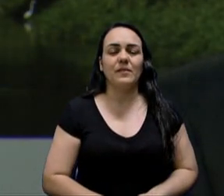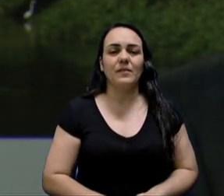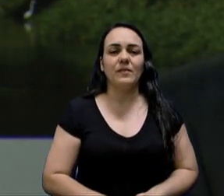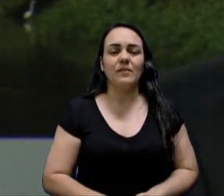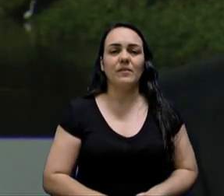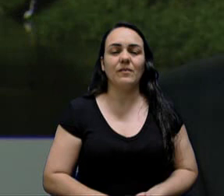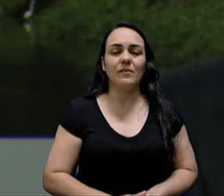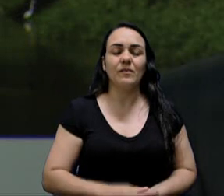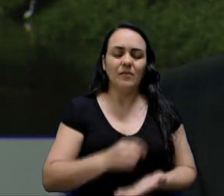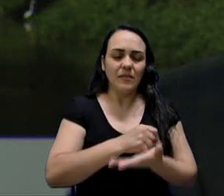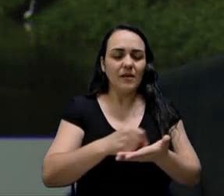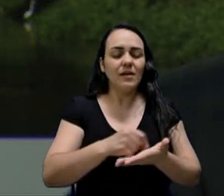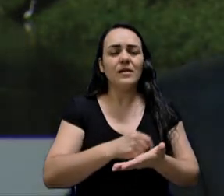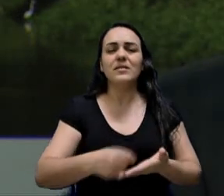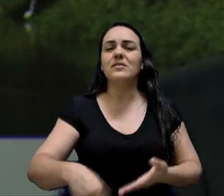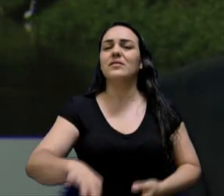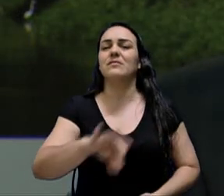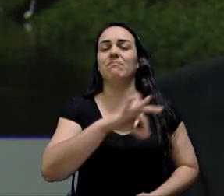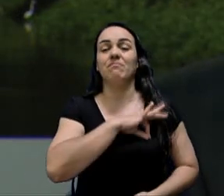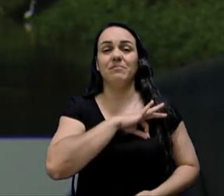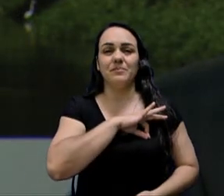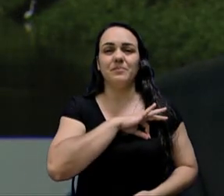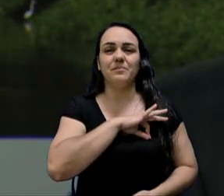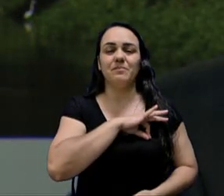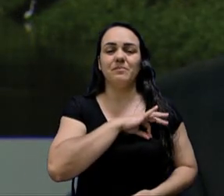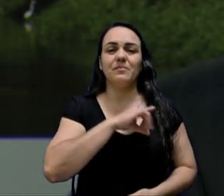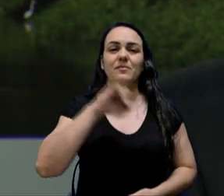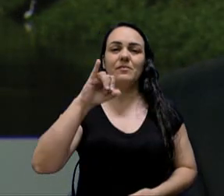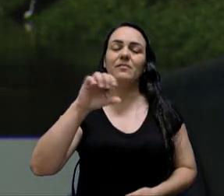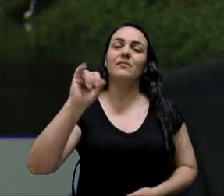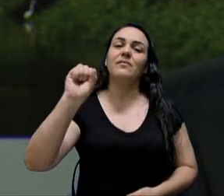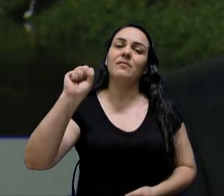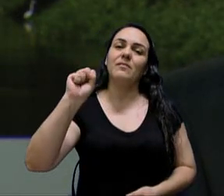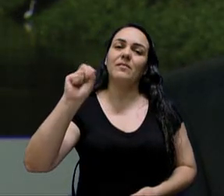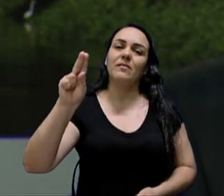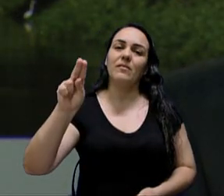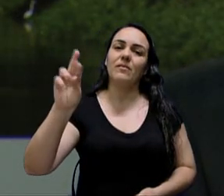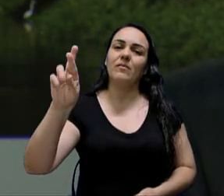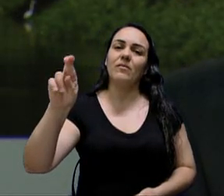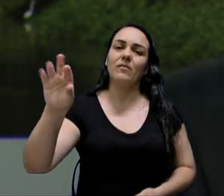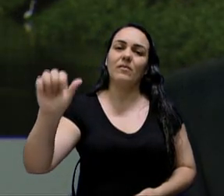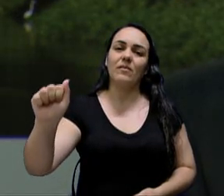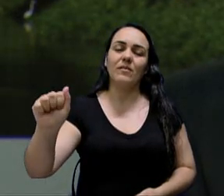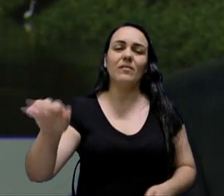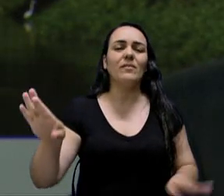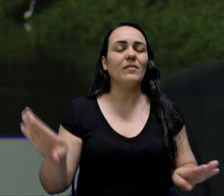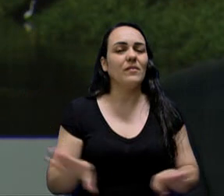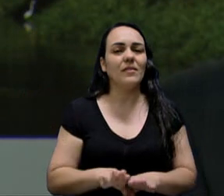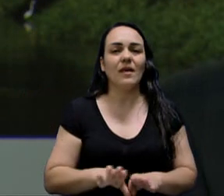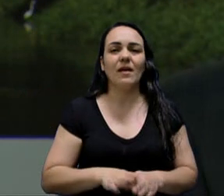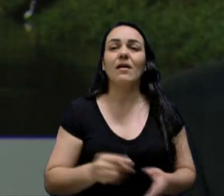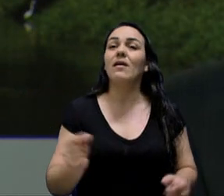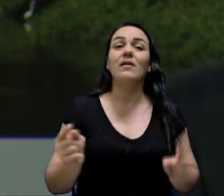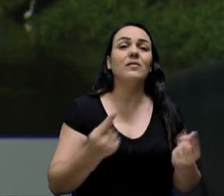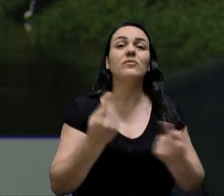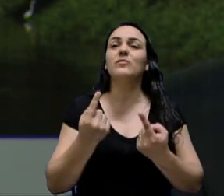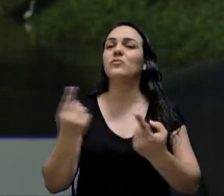é a escrivã de polícia Isaura Eiko Yamaguchi Sujura. Onde ela está?